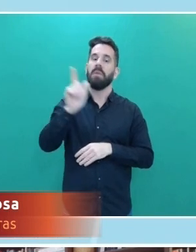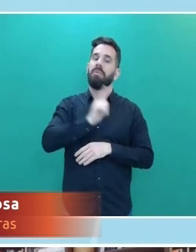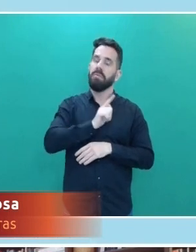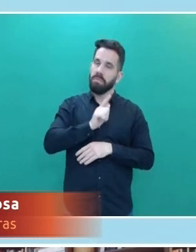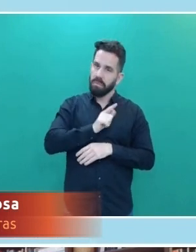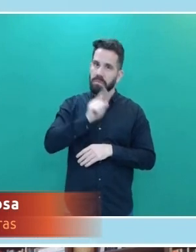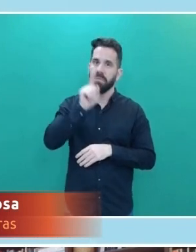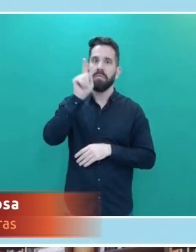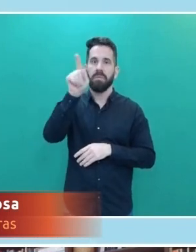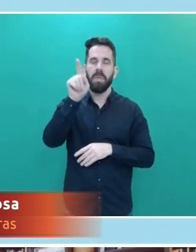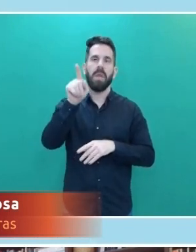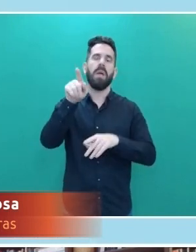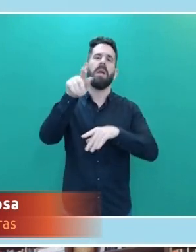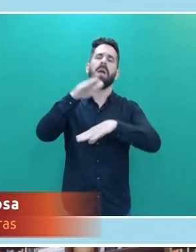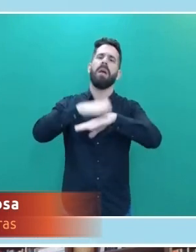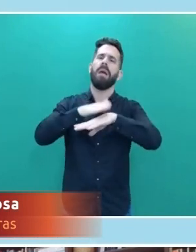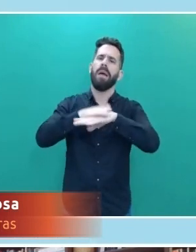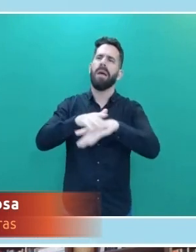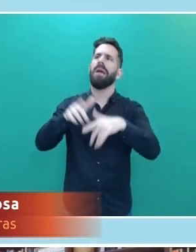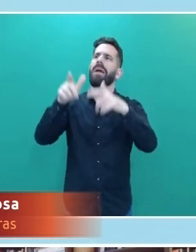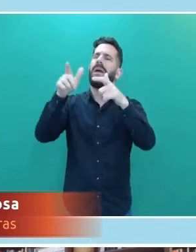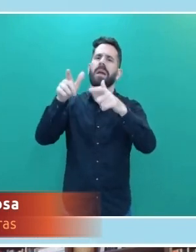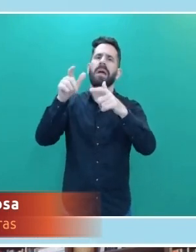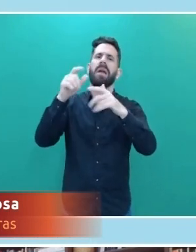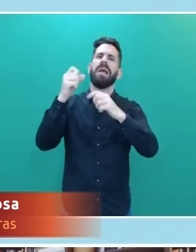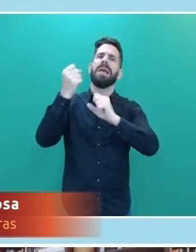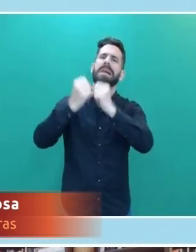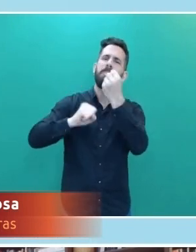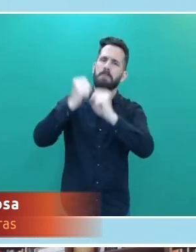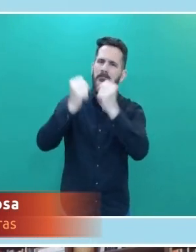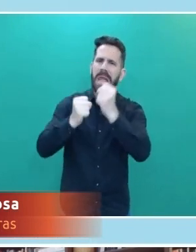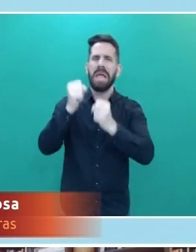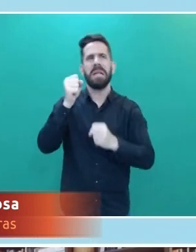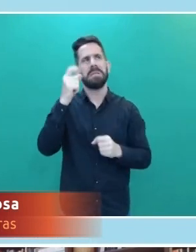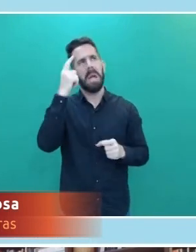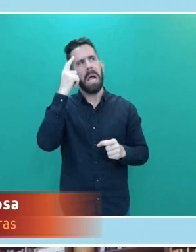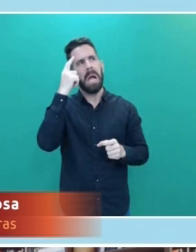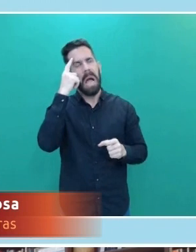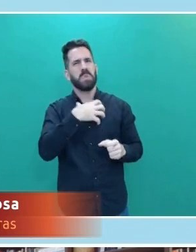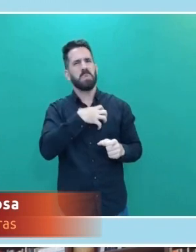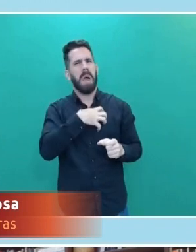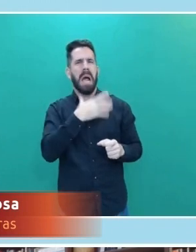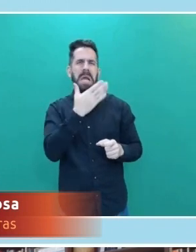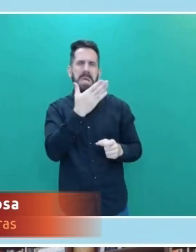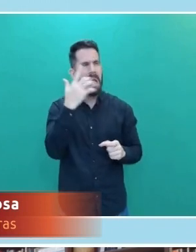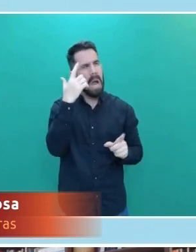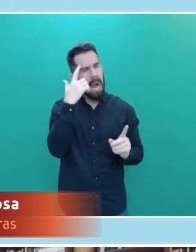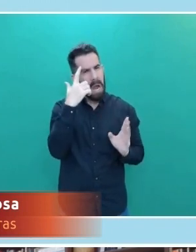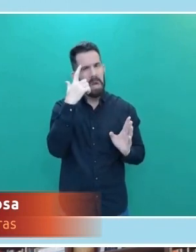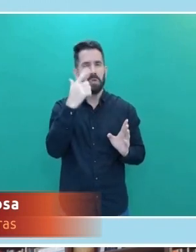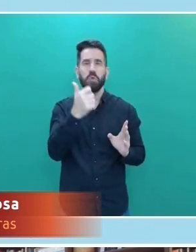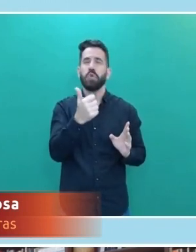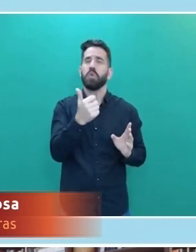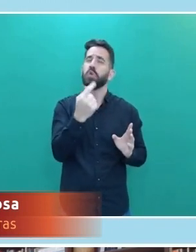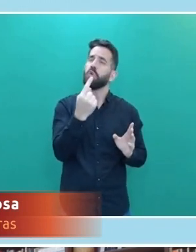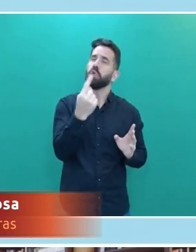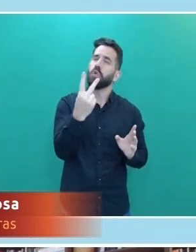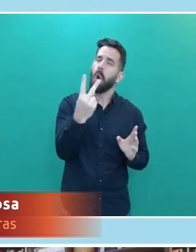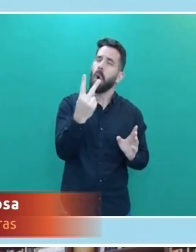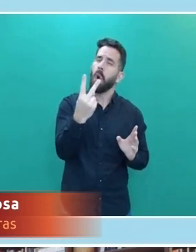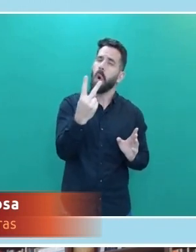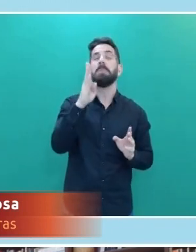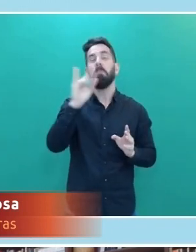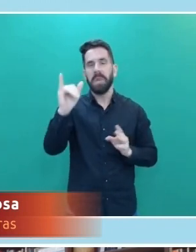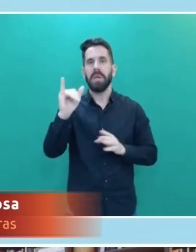de uma empresa lá na Bahia, talvez mais 12 bilhões aí vão ser assinados e são investimentos que estão trazendo